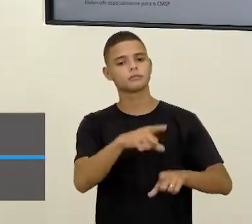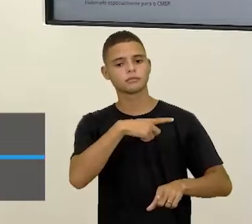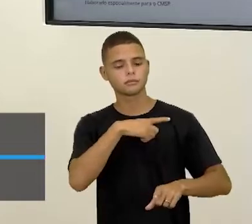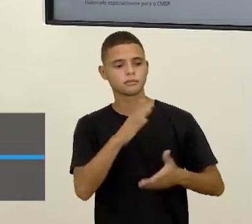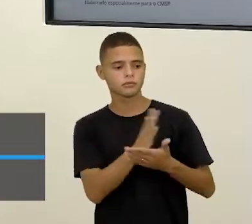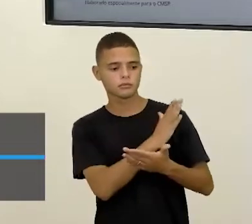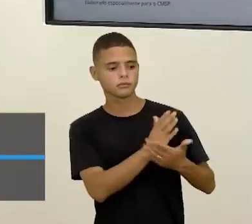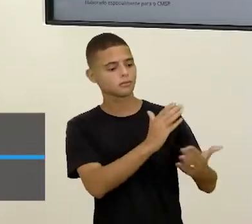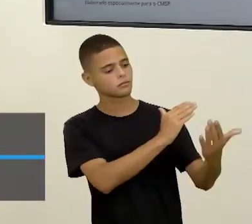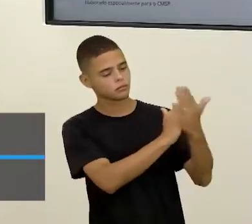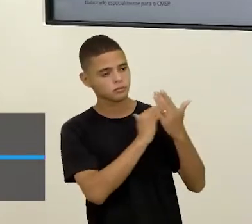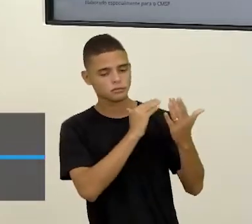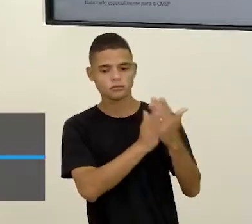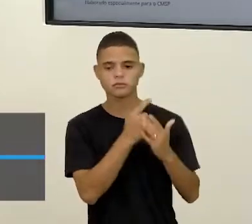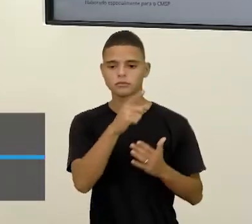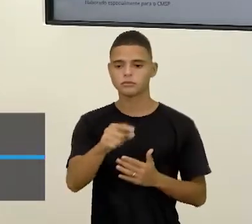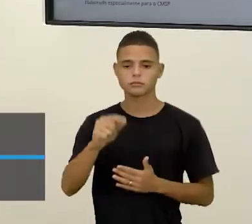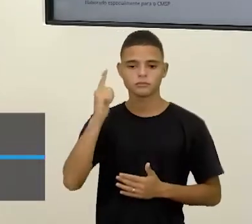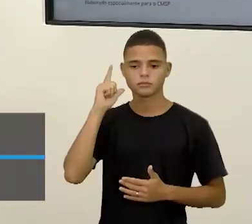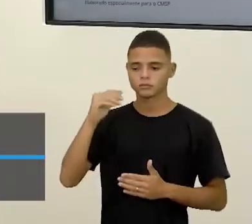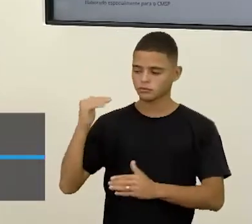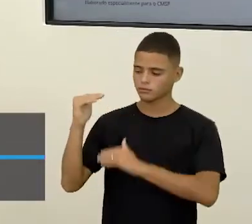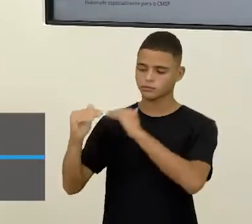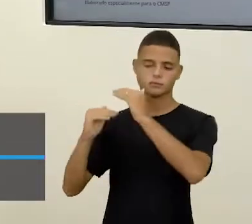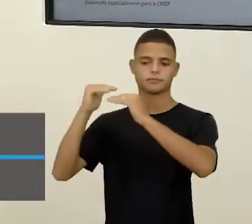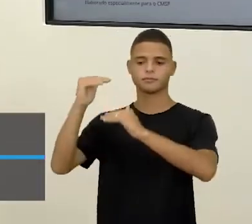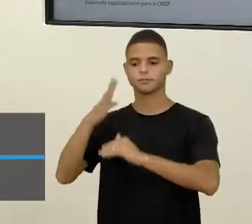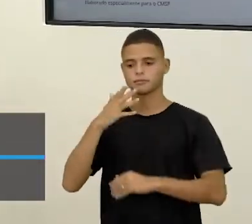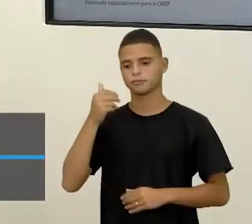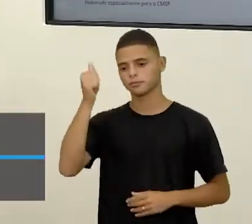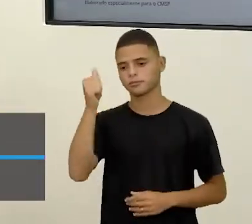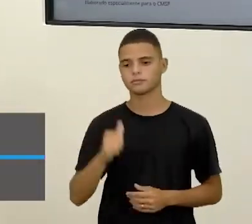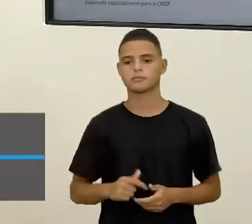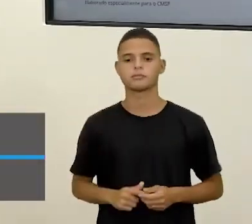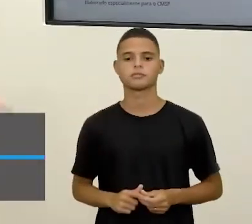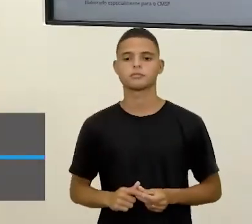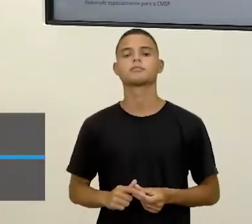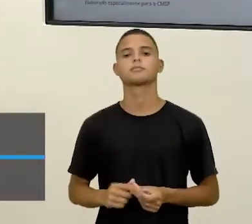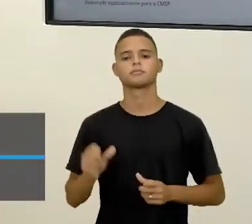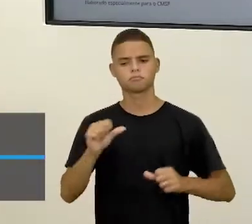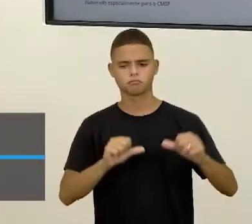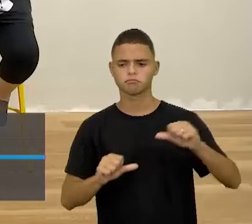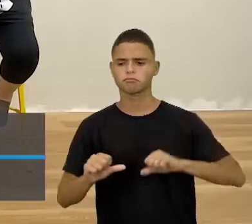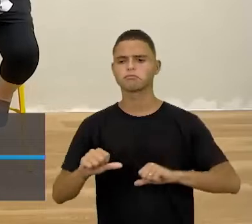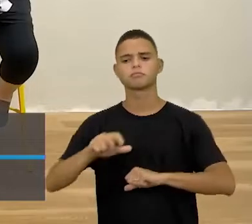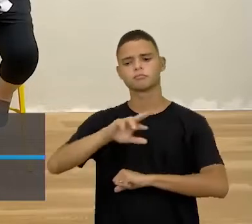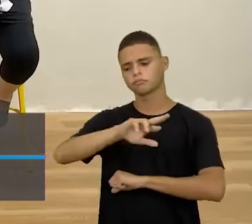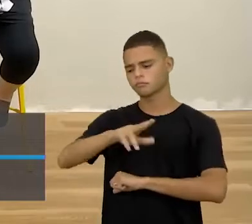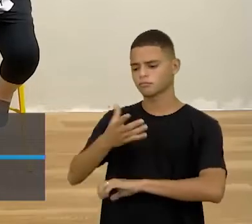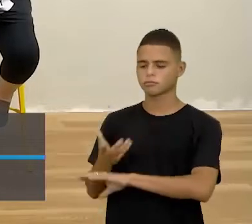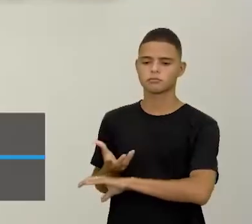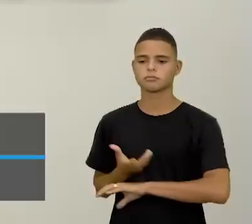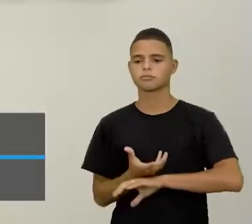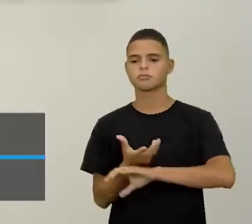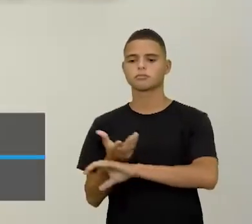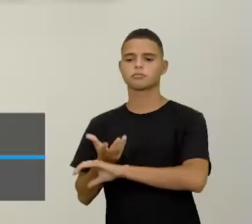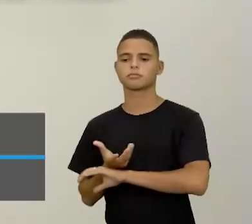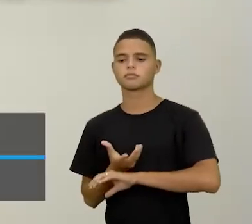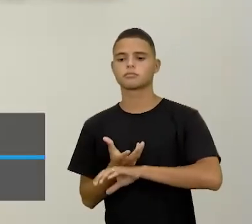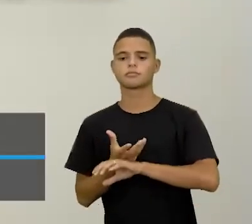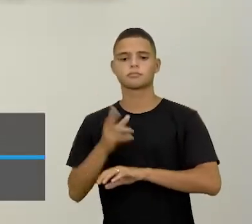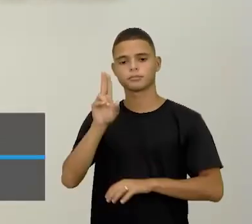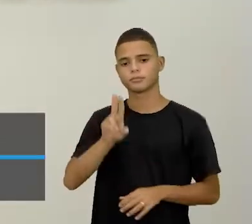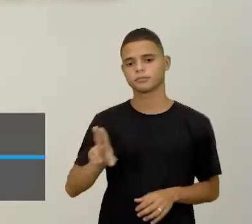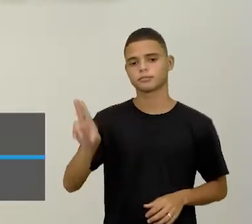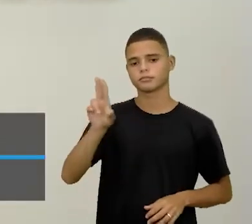fluxogramas para te ajudar, né, nesses processos aí que tem, né, na química quanto em outras disciplinas. Tem muito utilizado, que eles